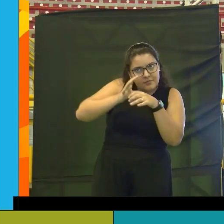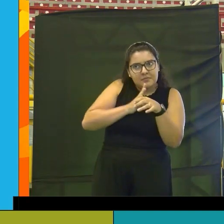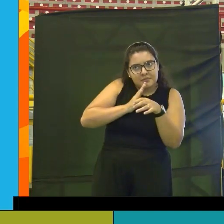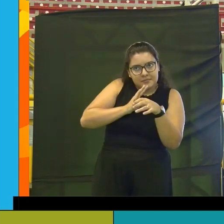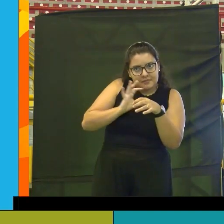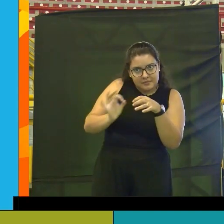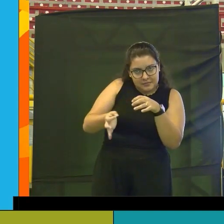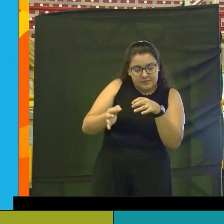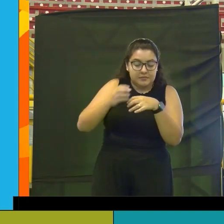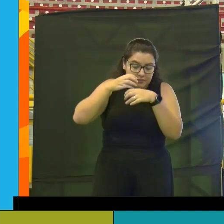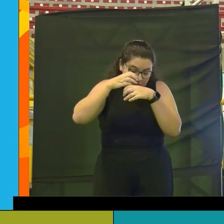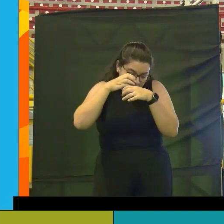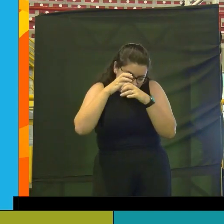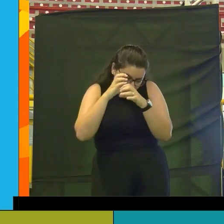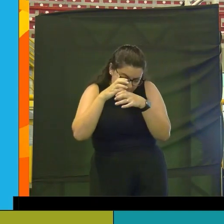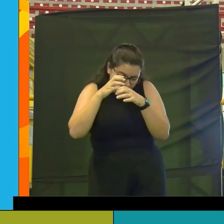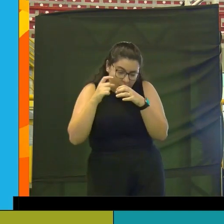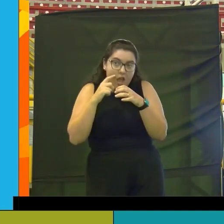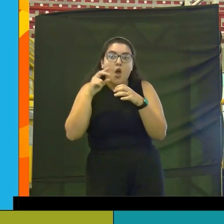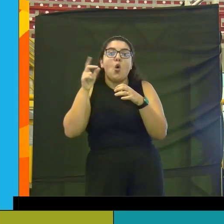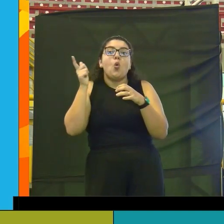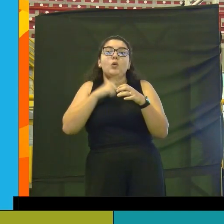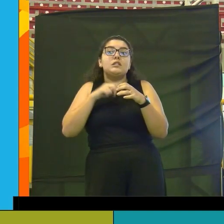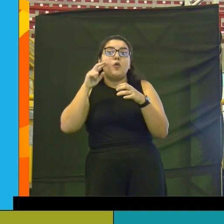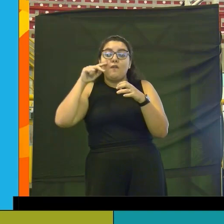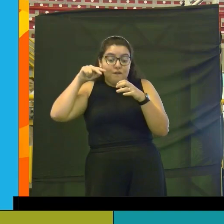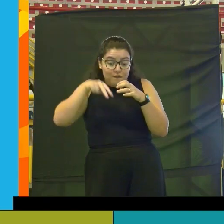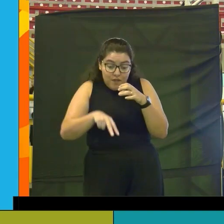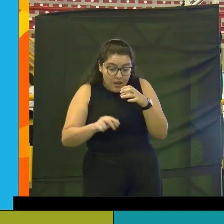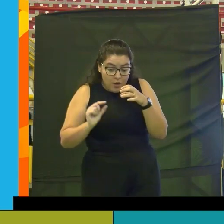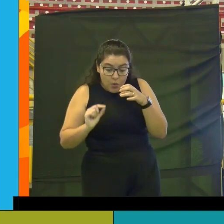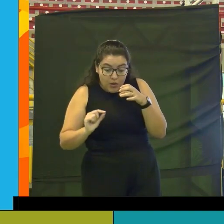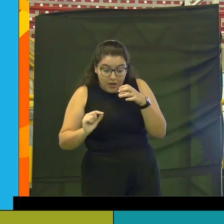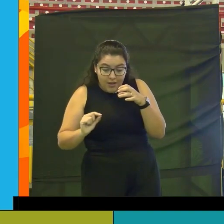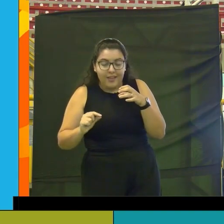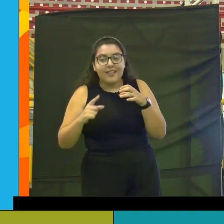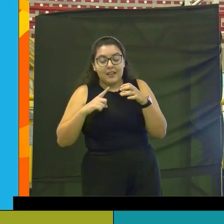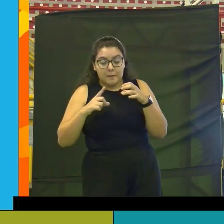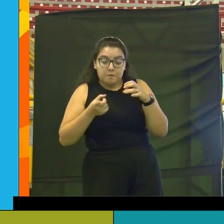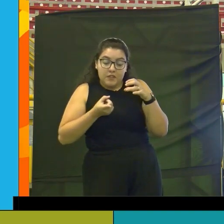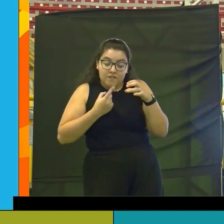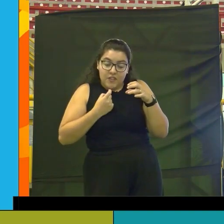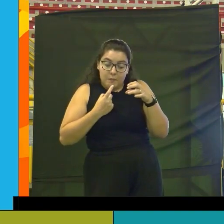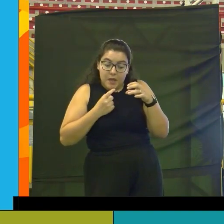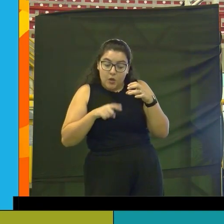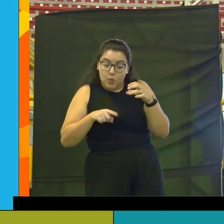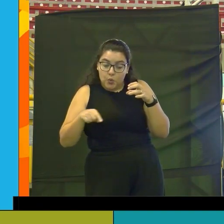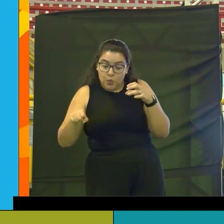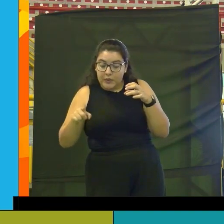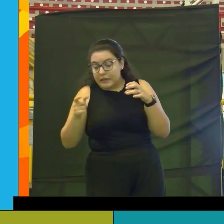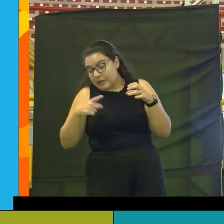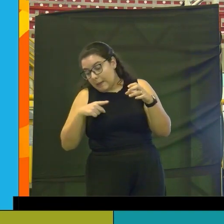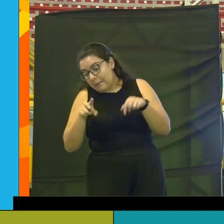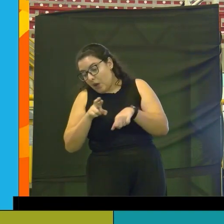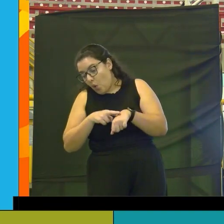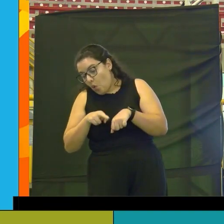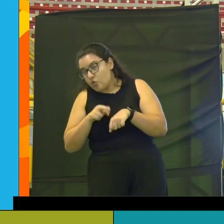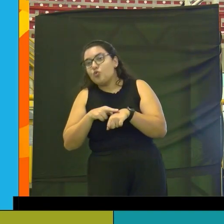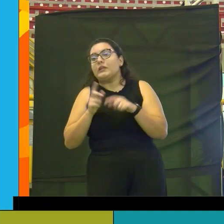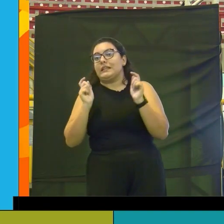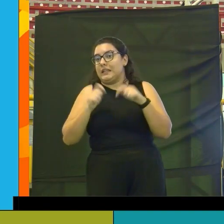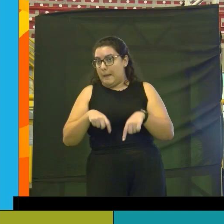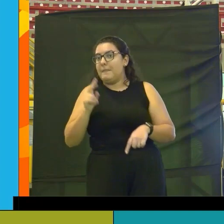os meus limites? Eu só consigo enxergar ondas que vão do vermelho ao violeta.